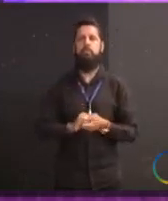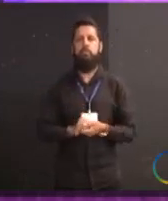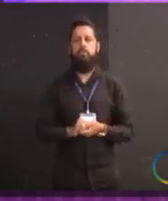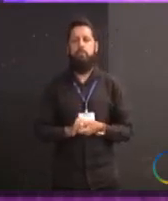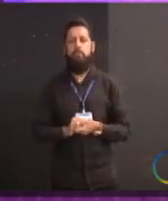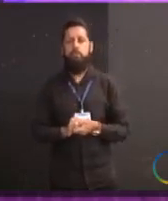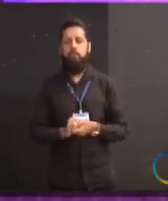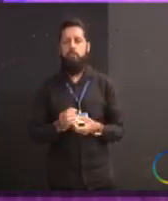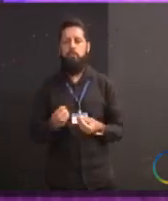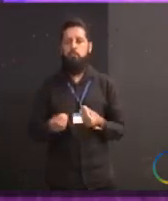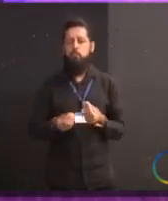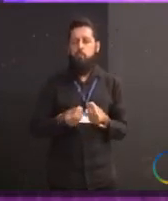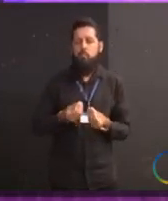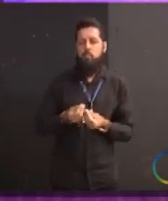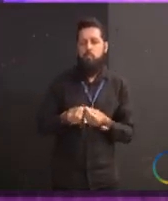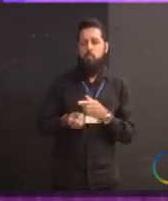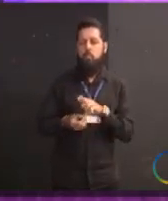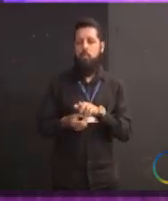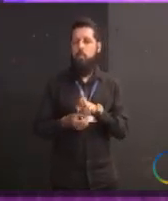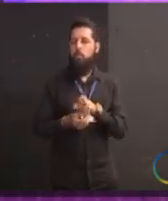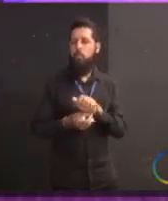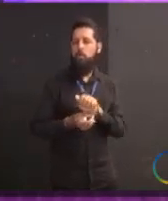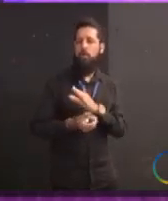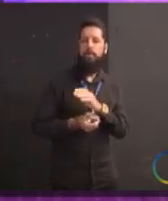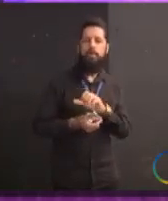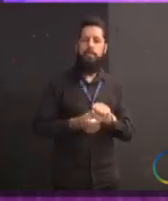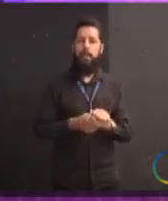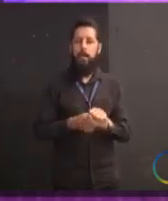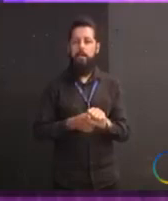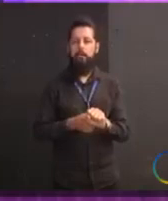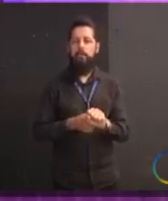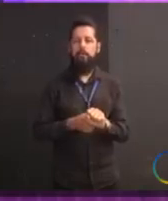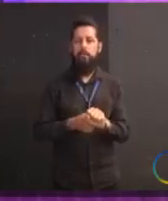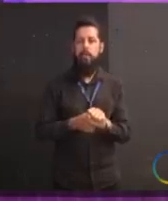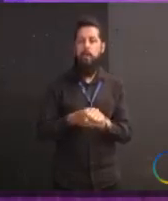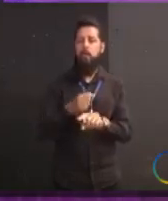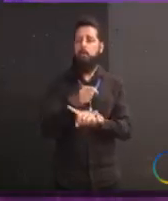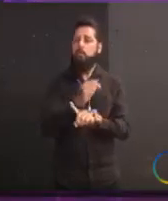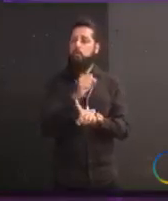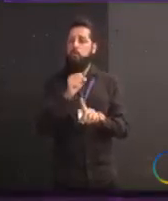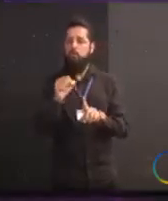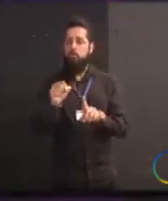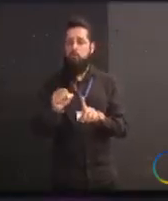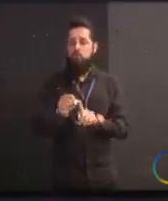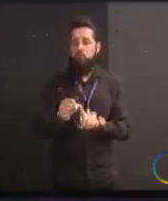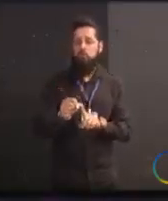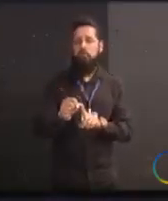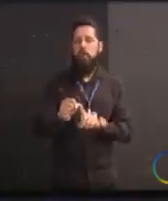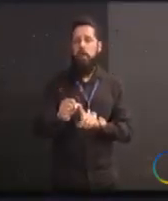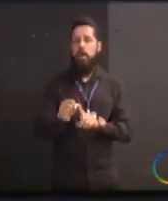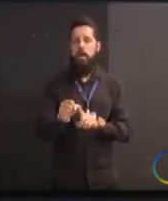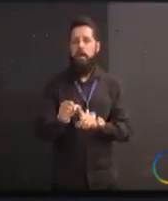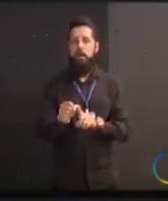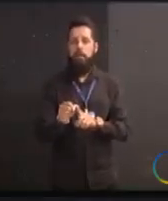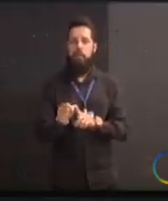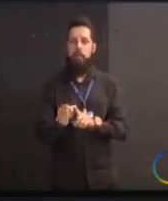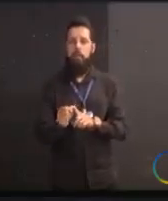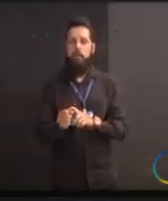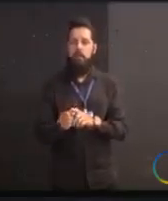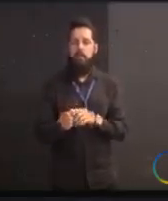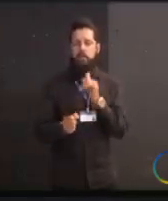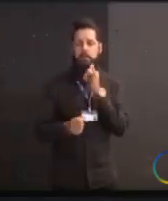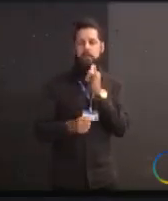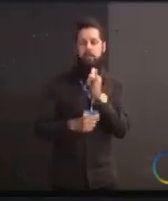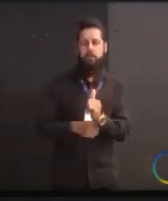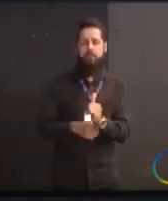Solitária. Eu diria a vocês que nos meus 21 anos de convivência, Chico Xavier